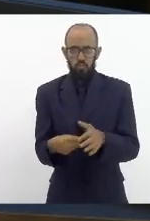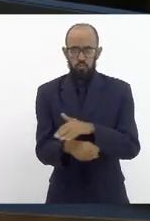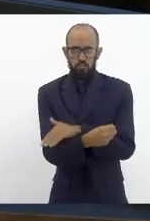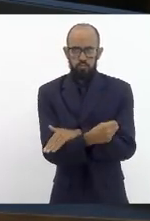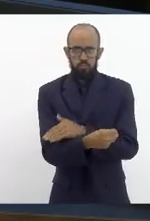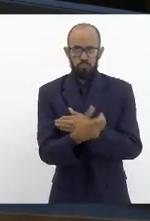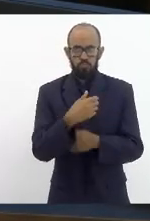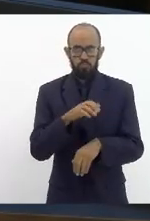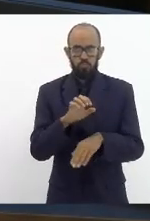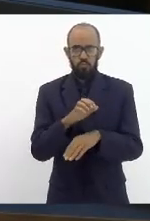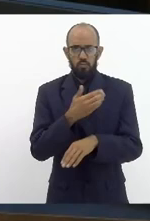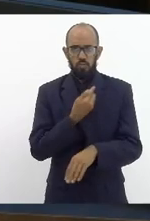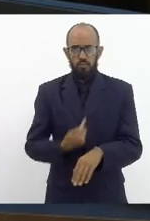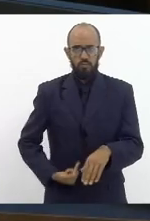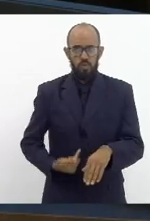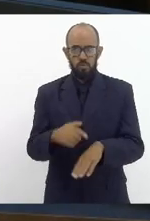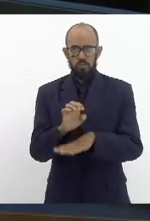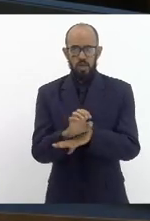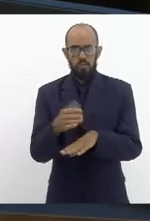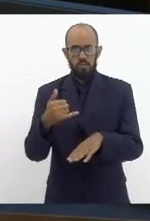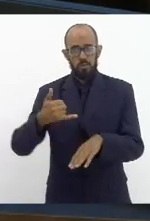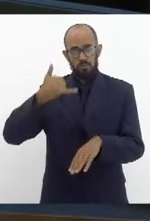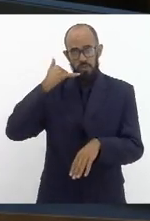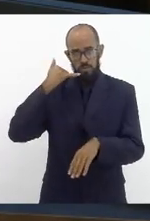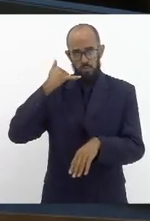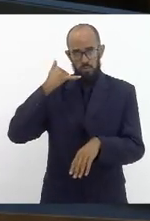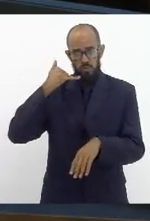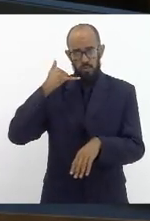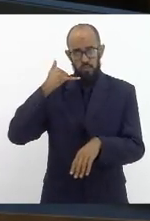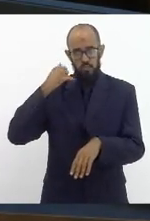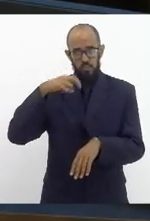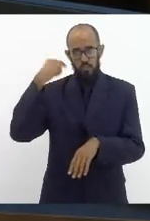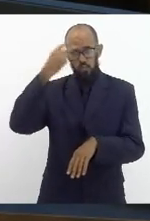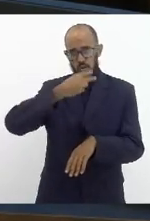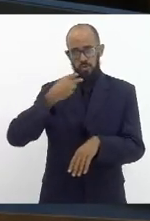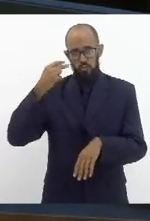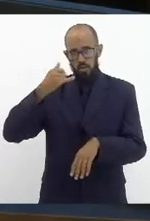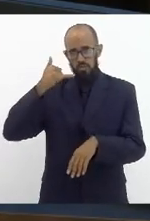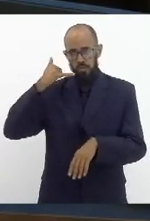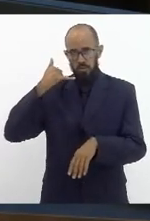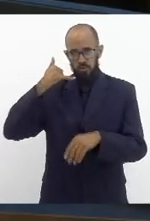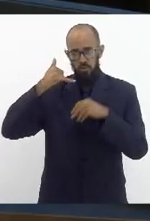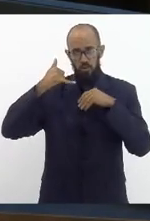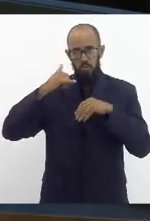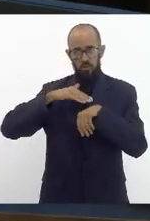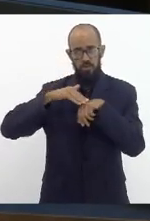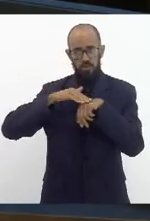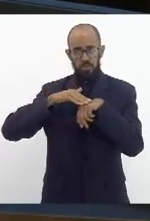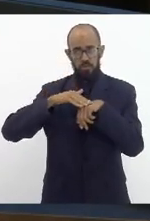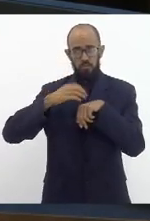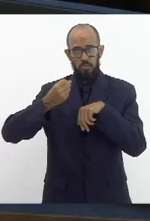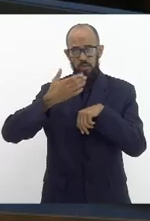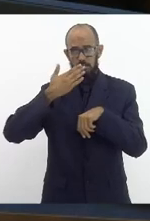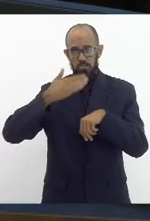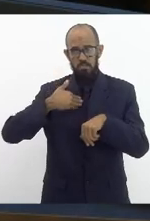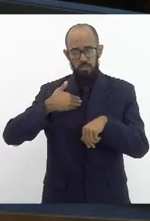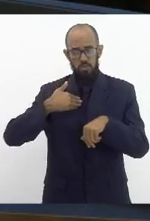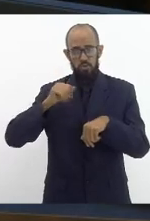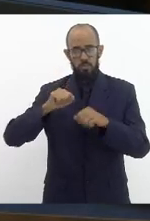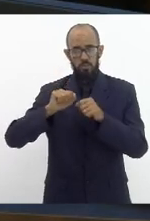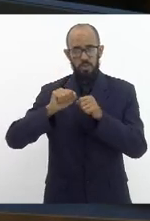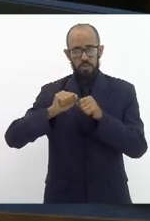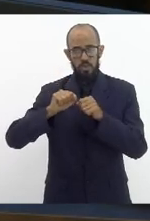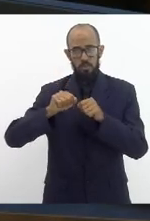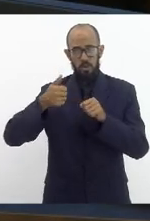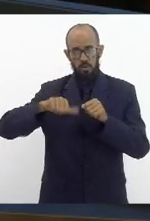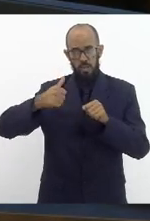ligou e ficamos por 2 horas no telefone, quando ele me pediu para fazer uma análise de cada concurso público que estava em aberto no Rio de Janeiro. E eu falei